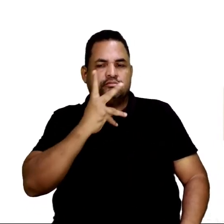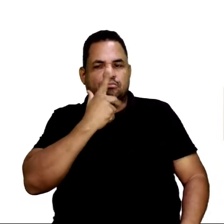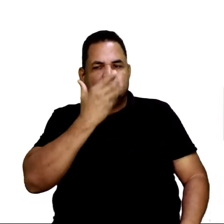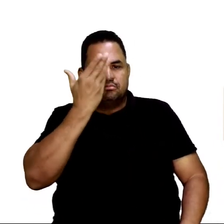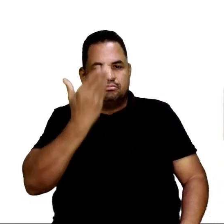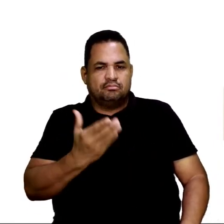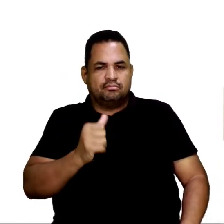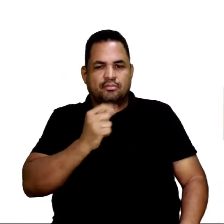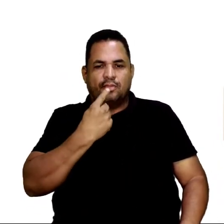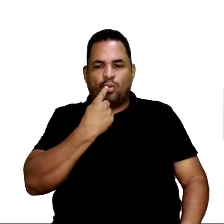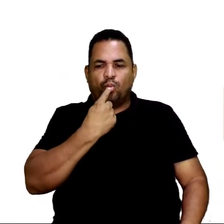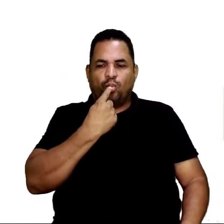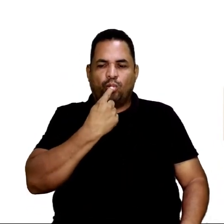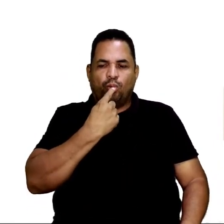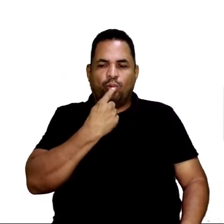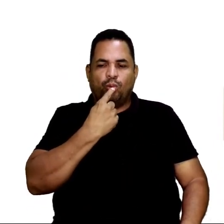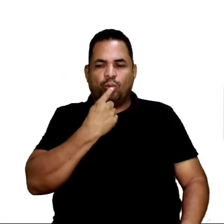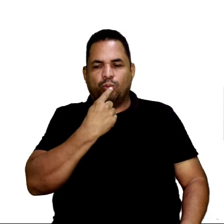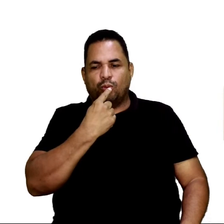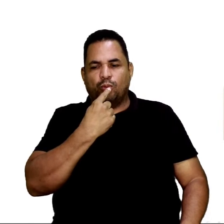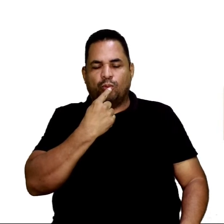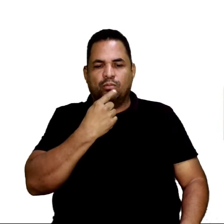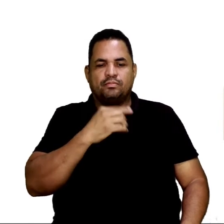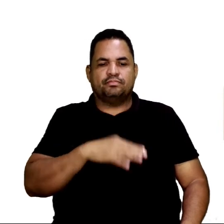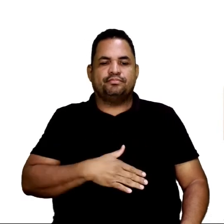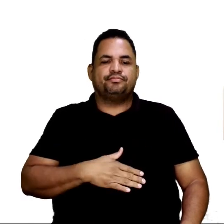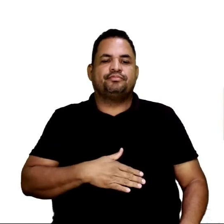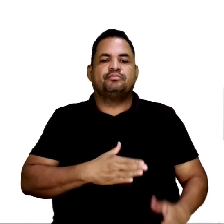dedinho na boca, né? O bebê já